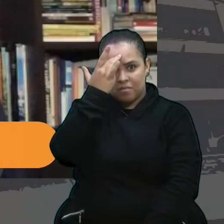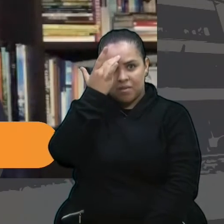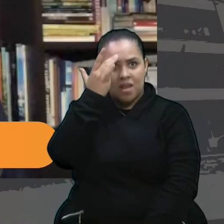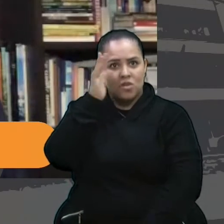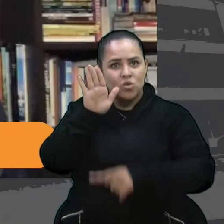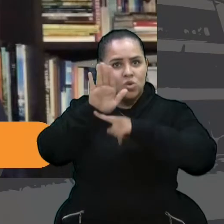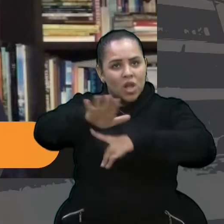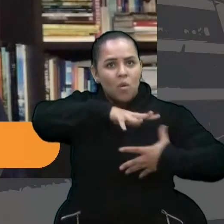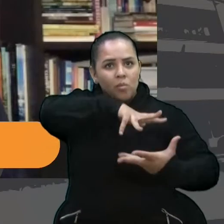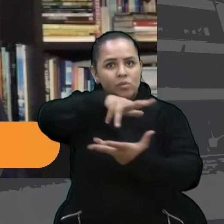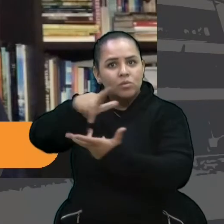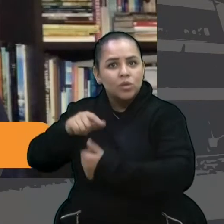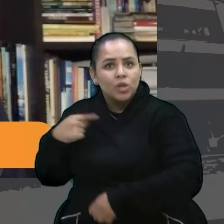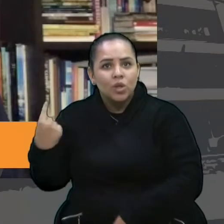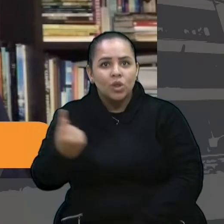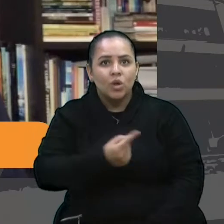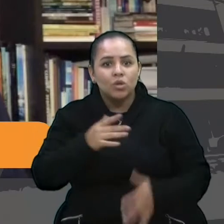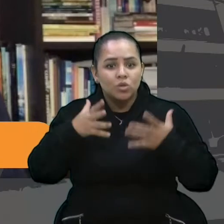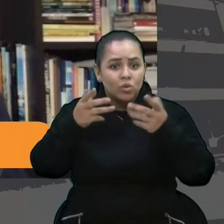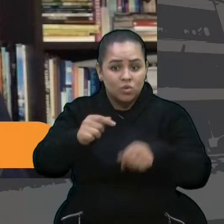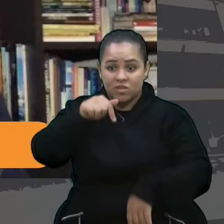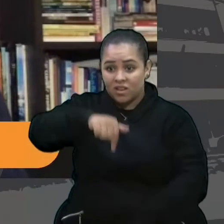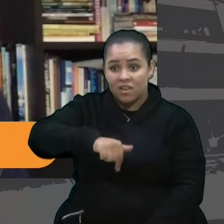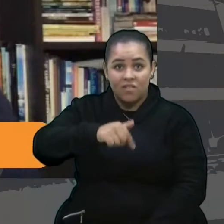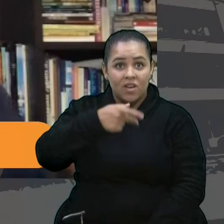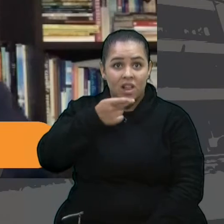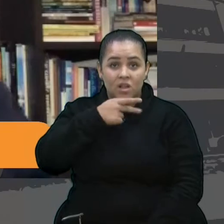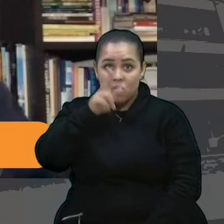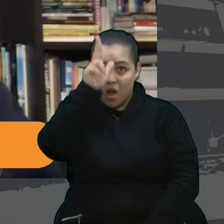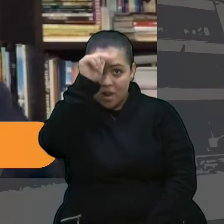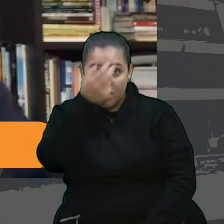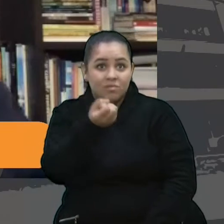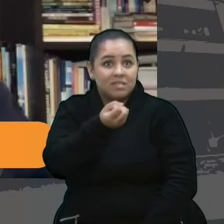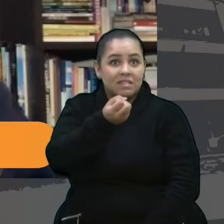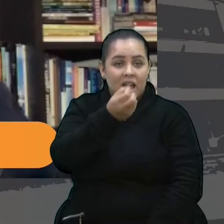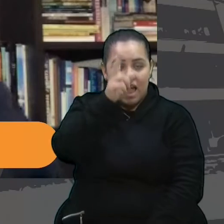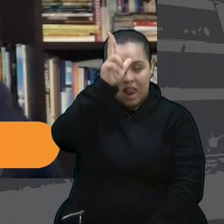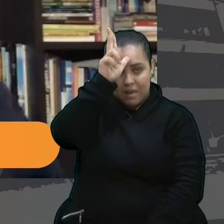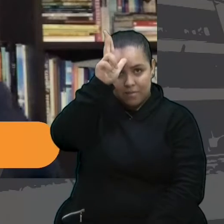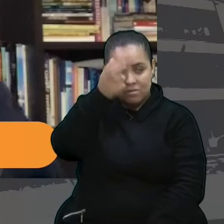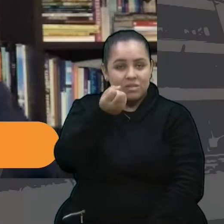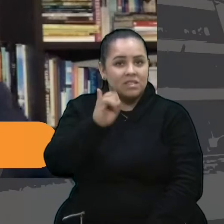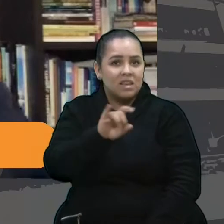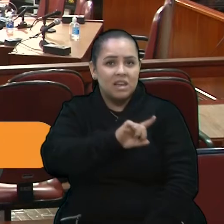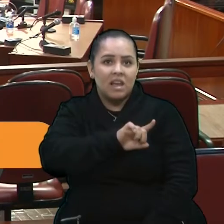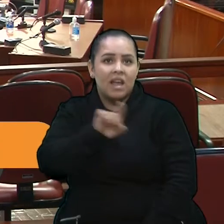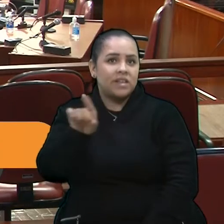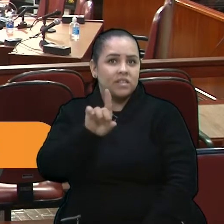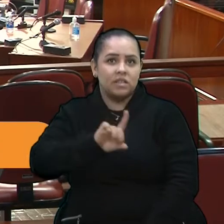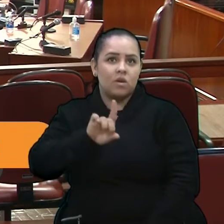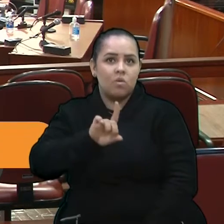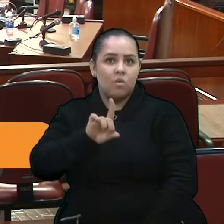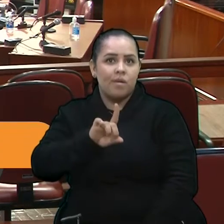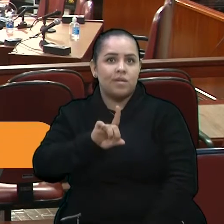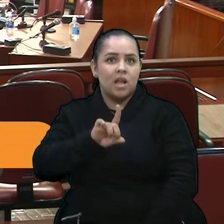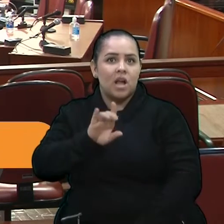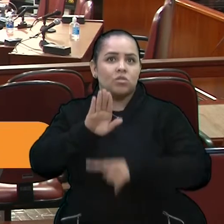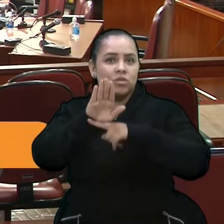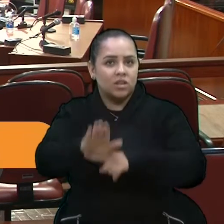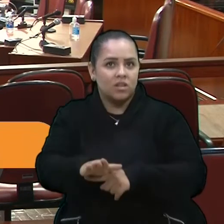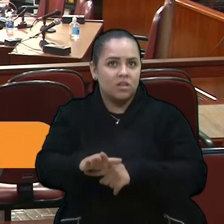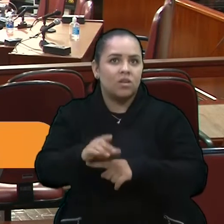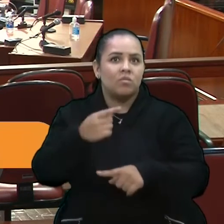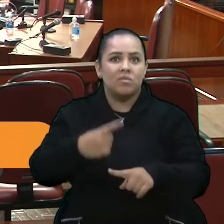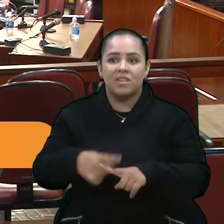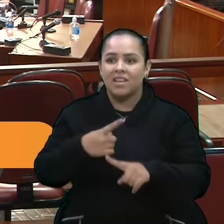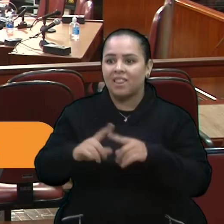todos aqui falando alemão. Né? Aí disse quem era, Winston Churchill. Nenhum dos 30